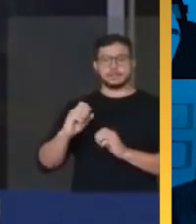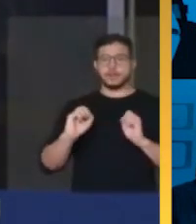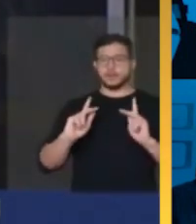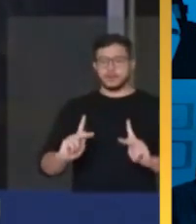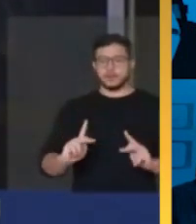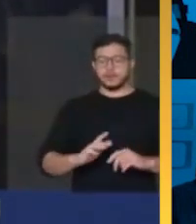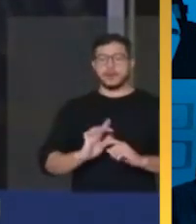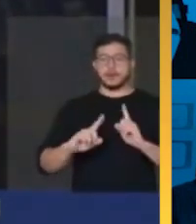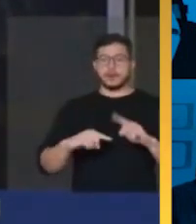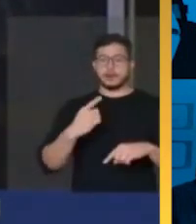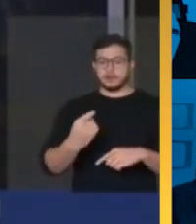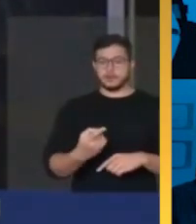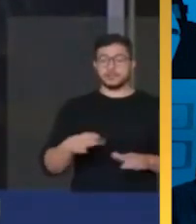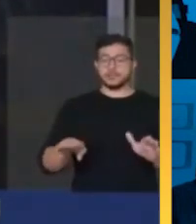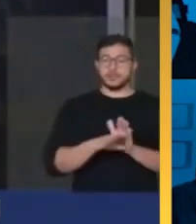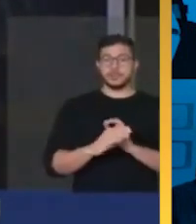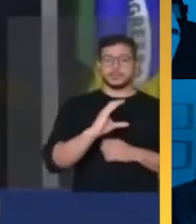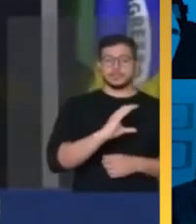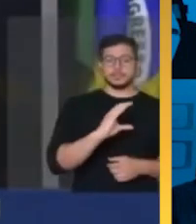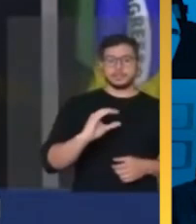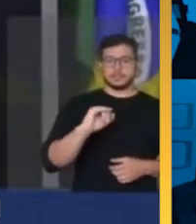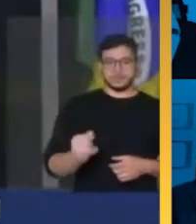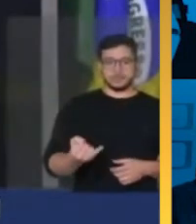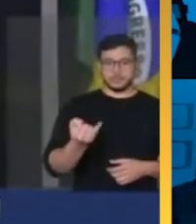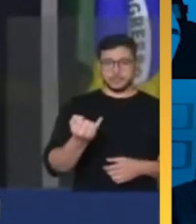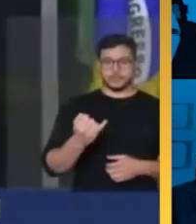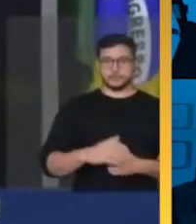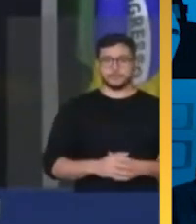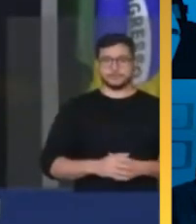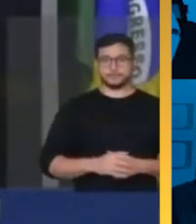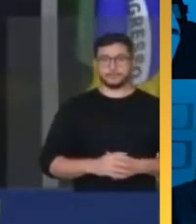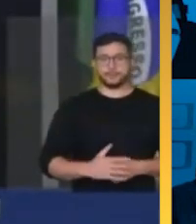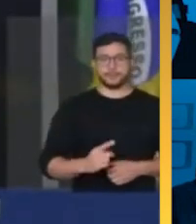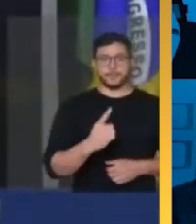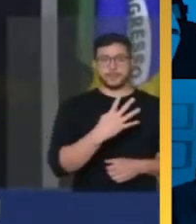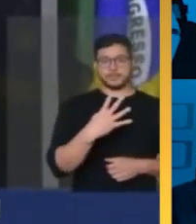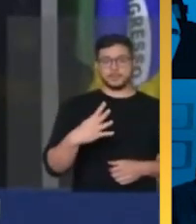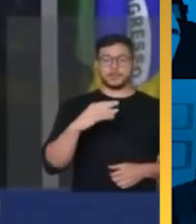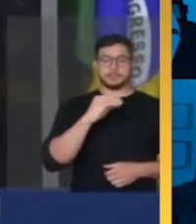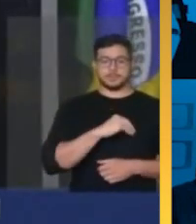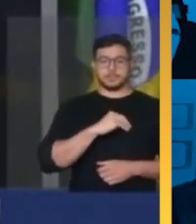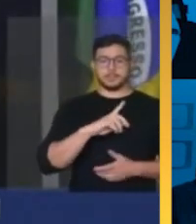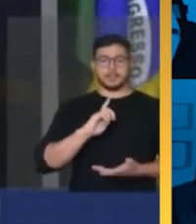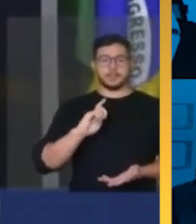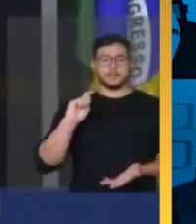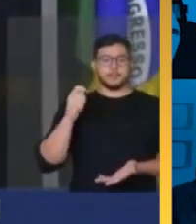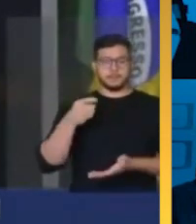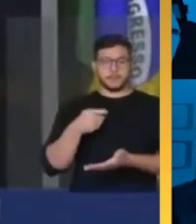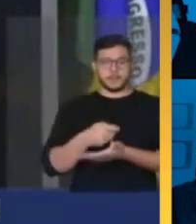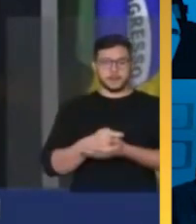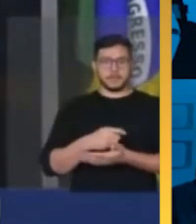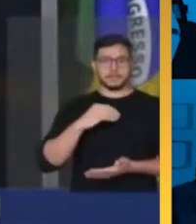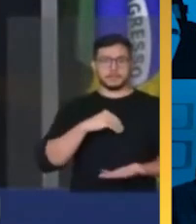Eis então que ele chega na Comissão de Constituição e Justiça. 14º salário, que é o pagamento de um a dois